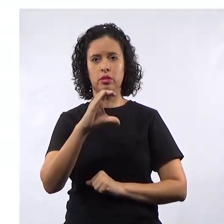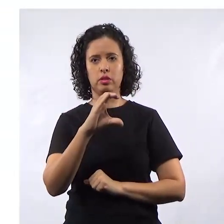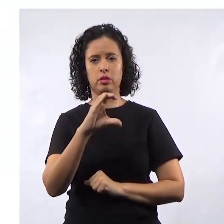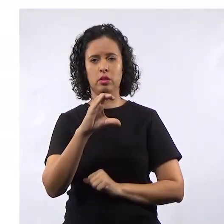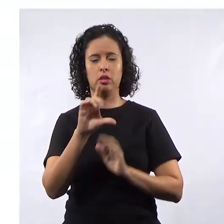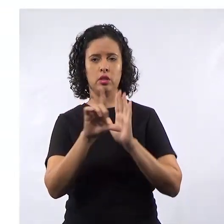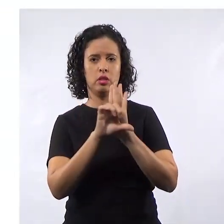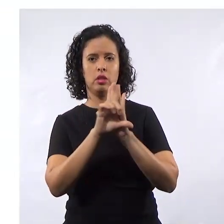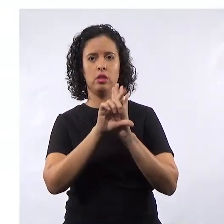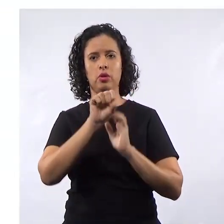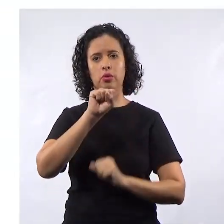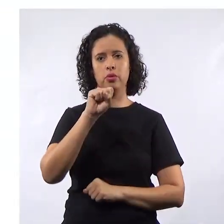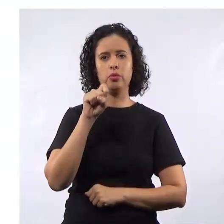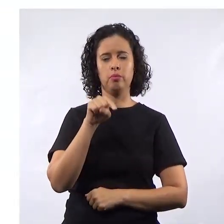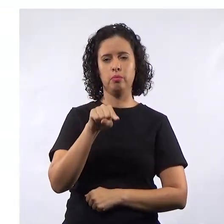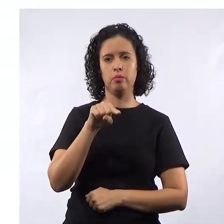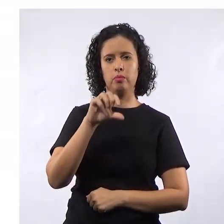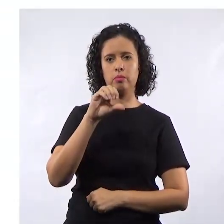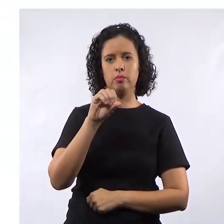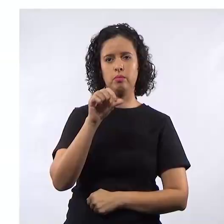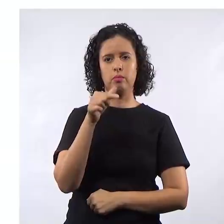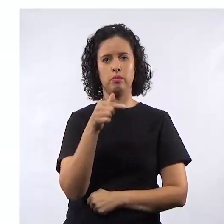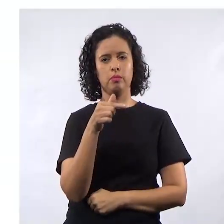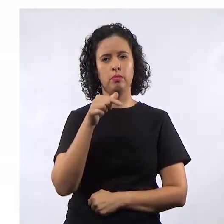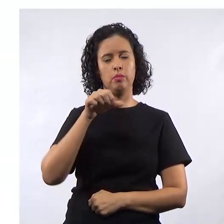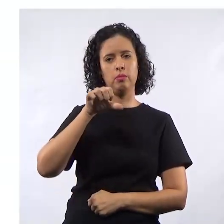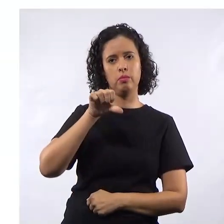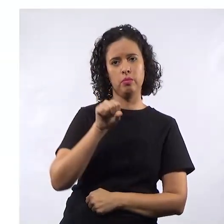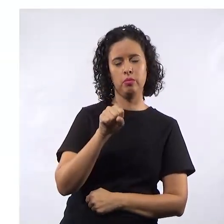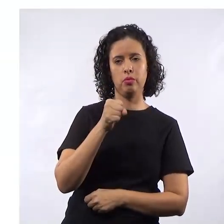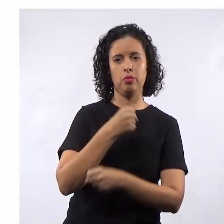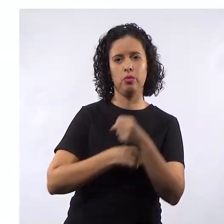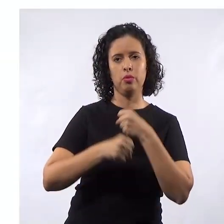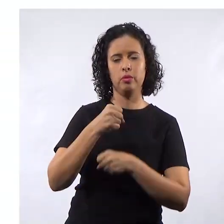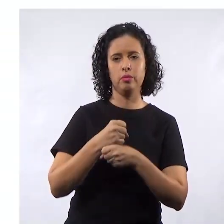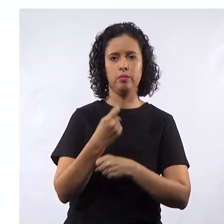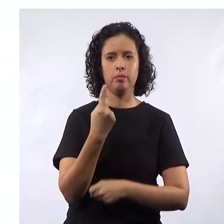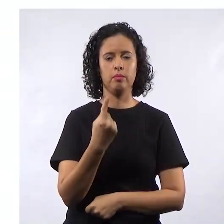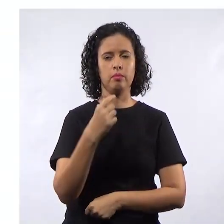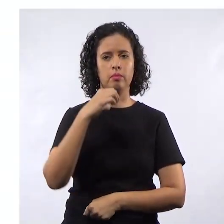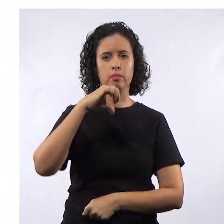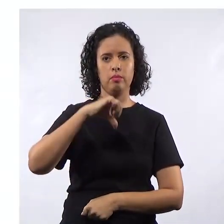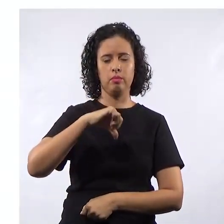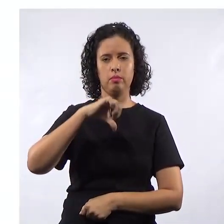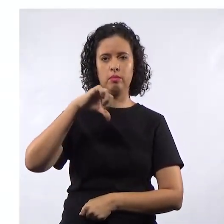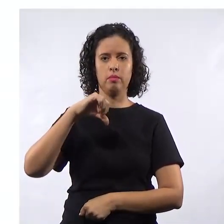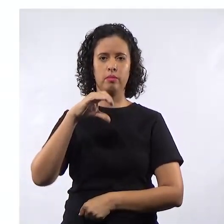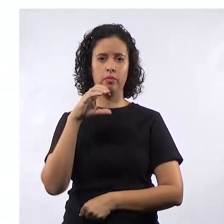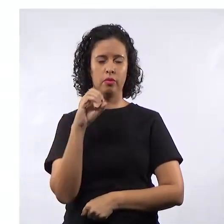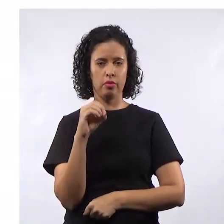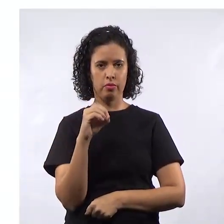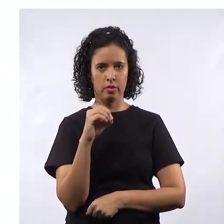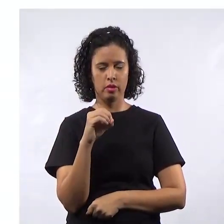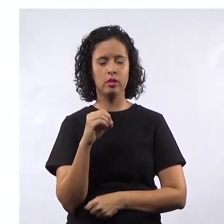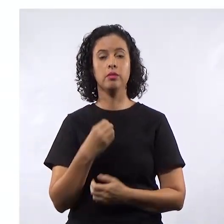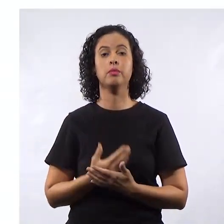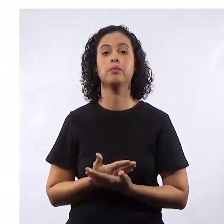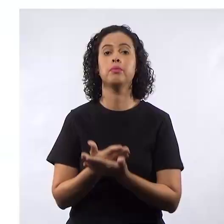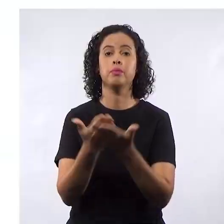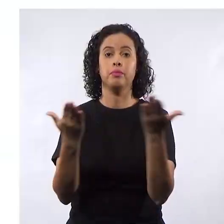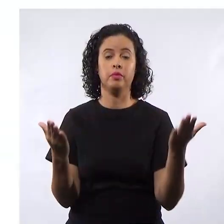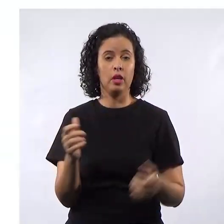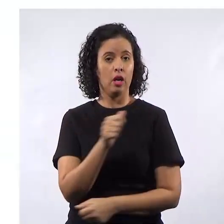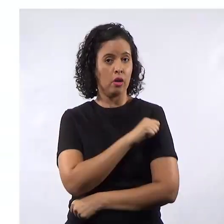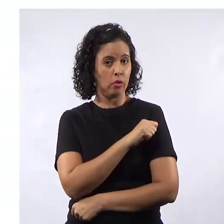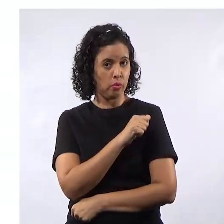pela Lei 8.078 de 90. Lembrando, pessoal, quero te chamar a atenção aqui, que neste momento você, como aluno, você ainda